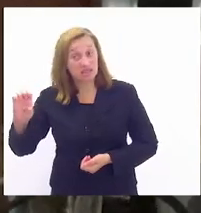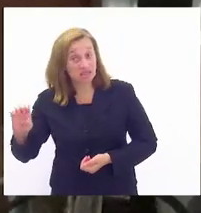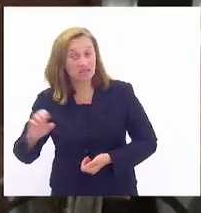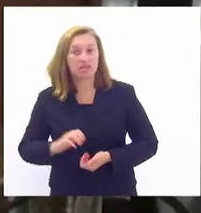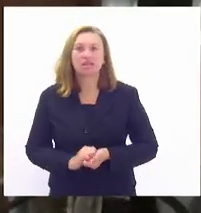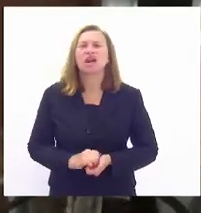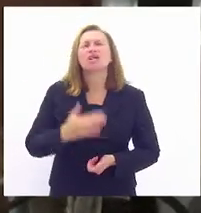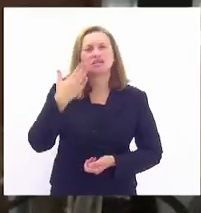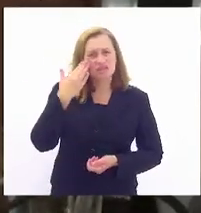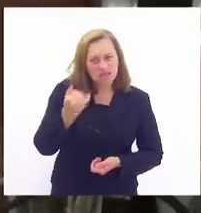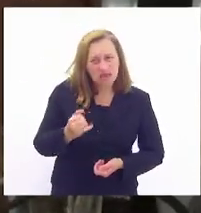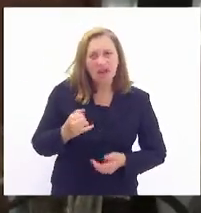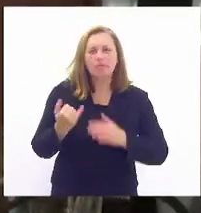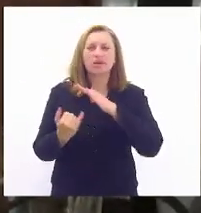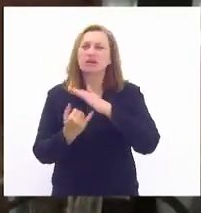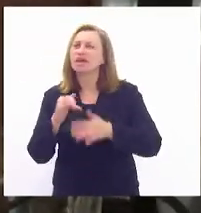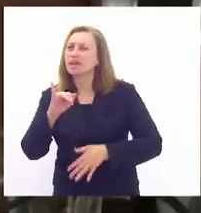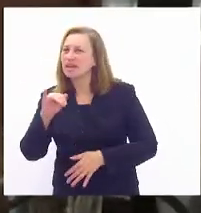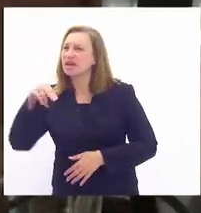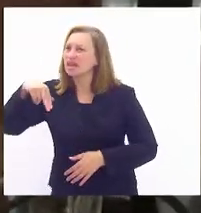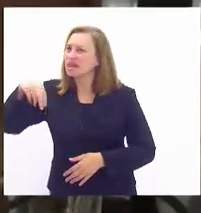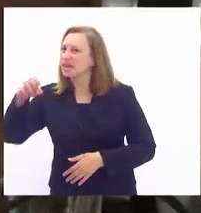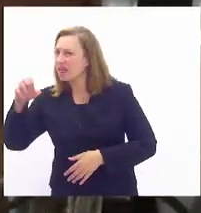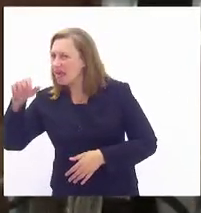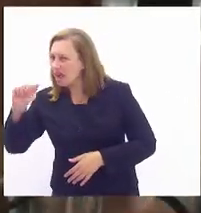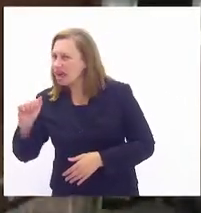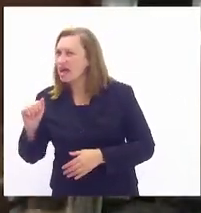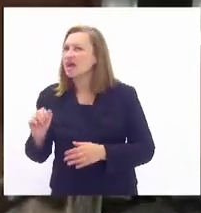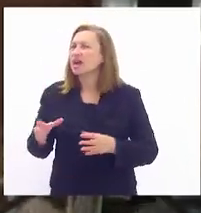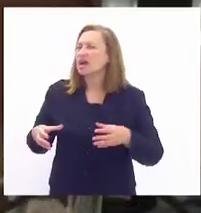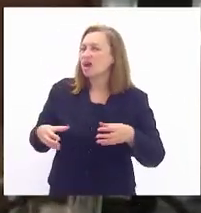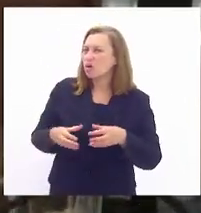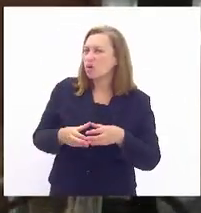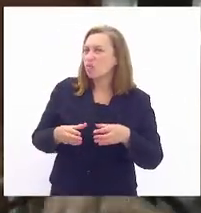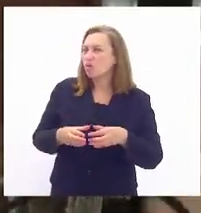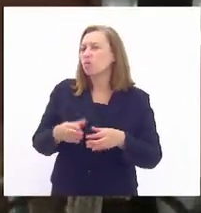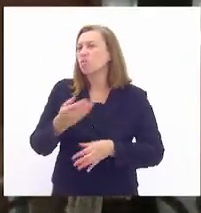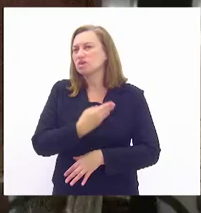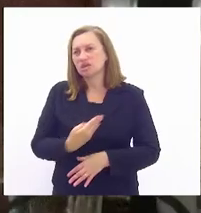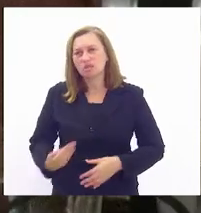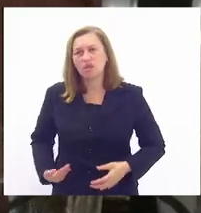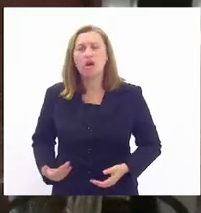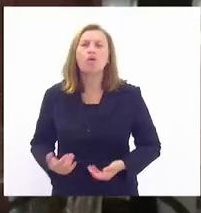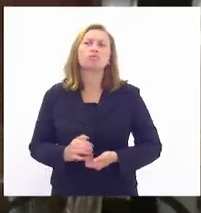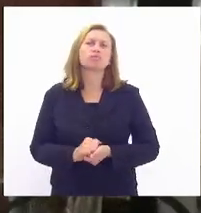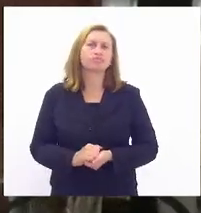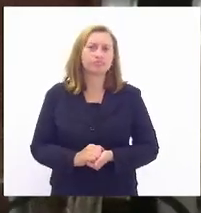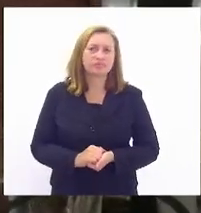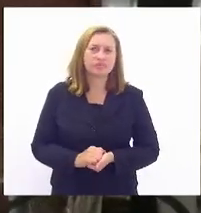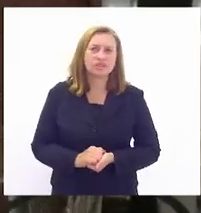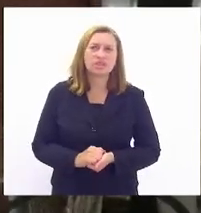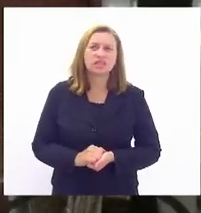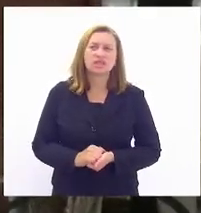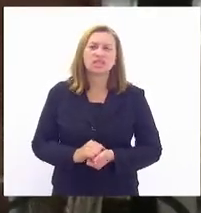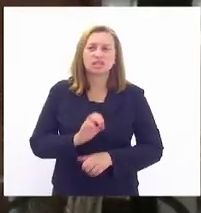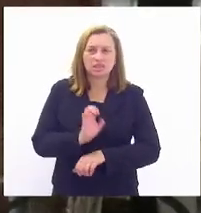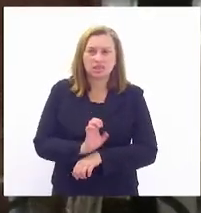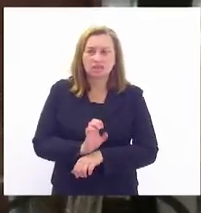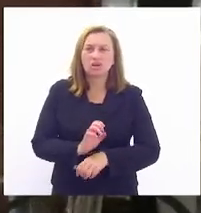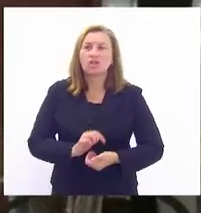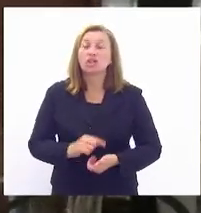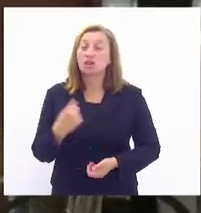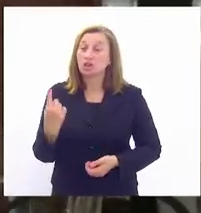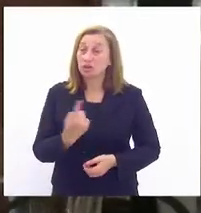A gente sabe que o INEA é um órgão estadual, e nós aqui somos os legislativos